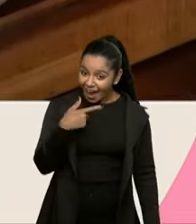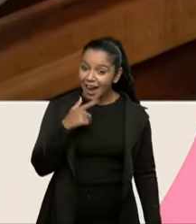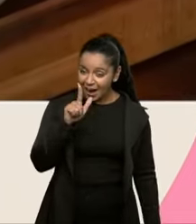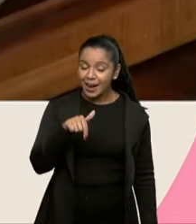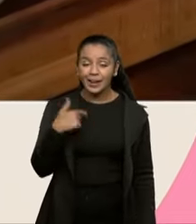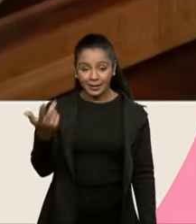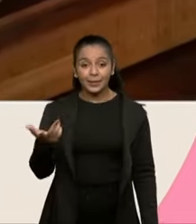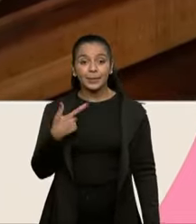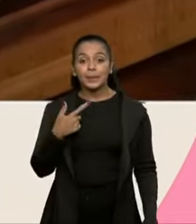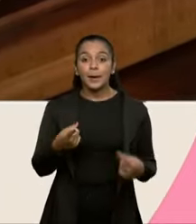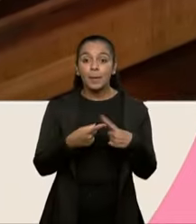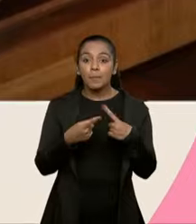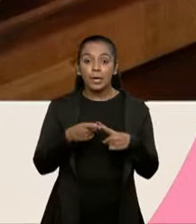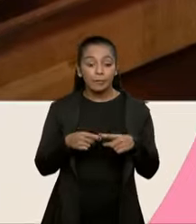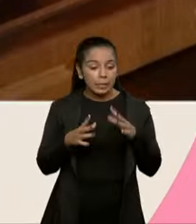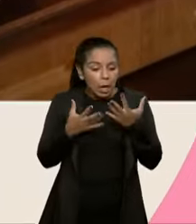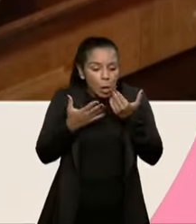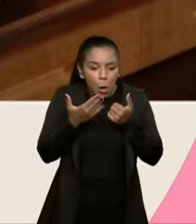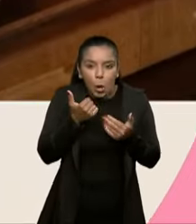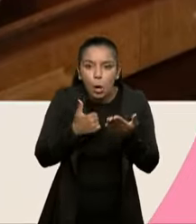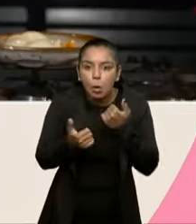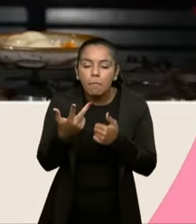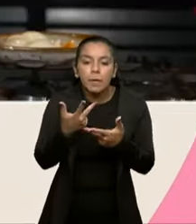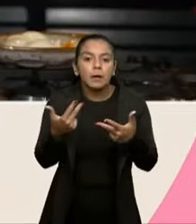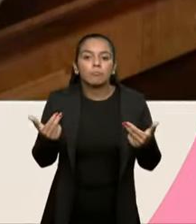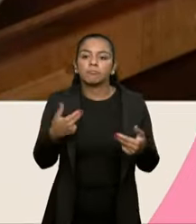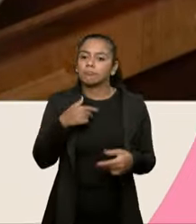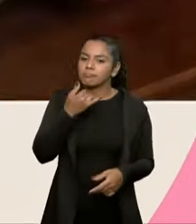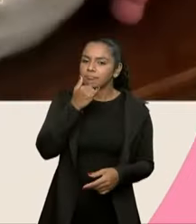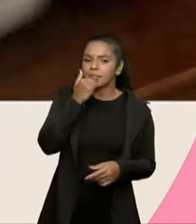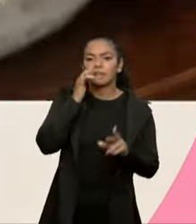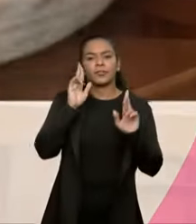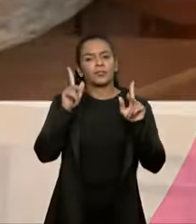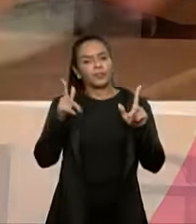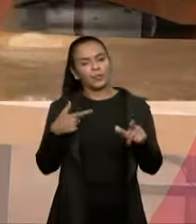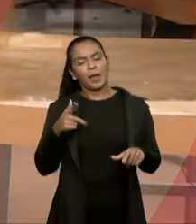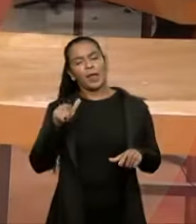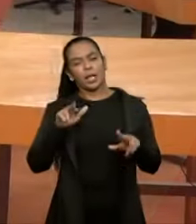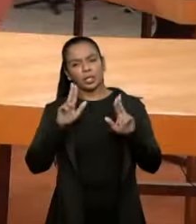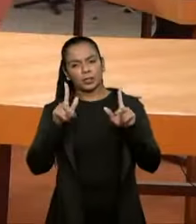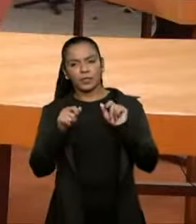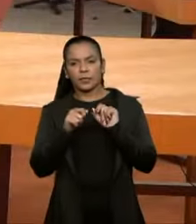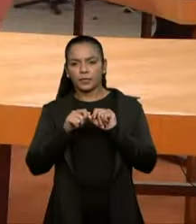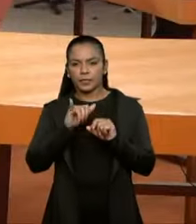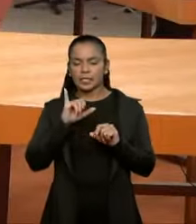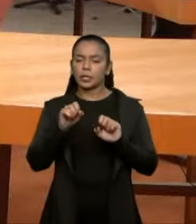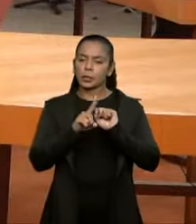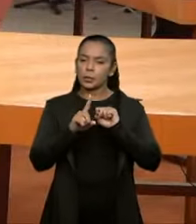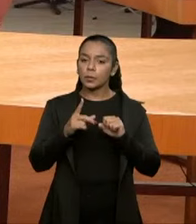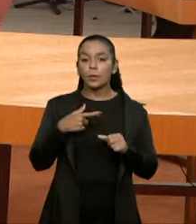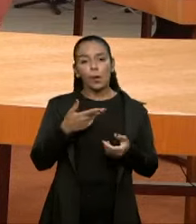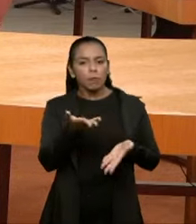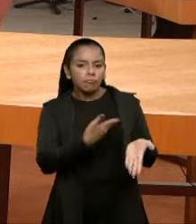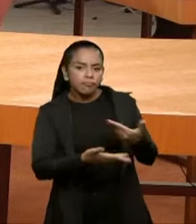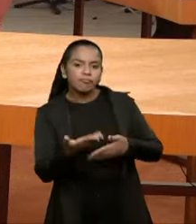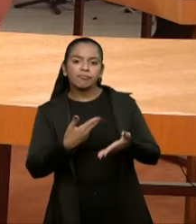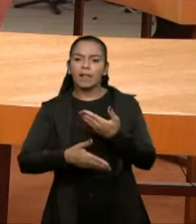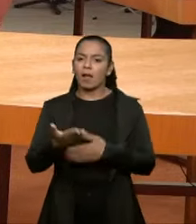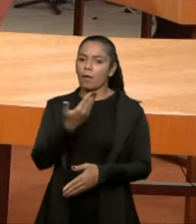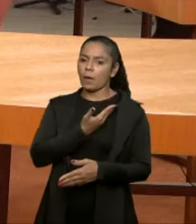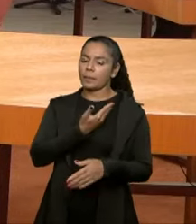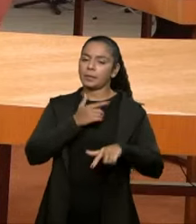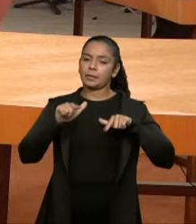Você tá botando a mão no alimento, a energia que você tá passando. É muito diferente você fazer isso, assim, né, social, pros amigos, e você trabalhar com